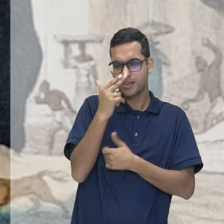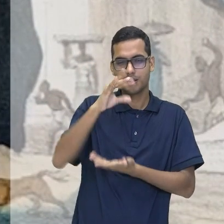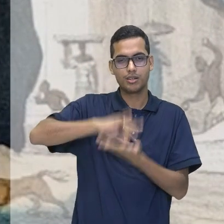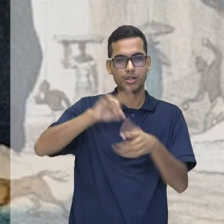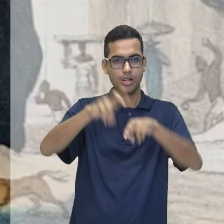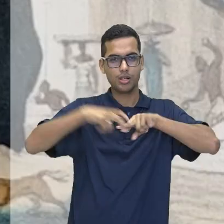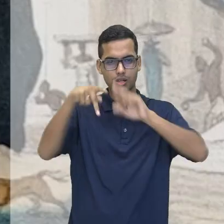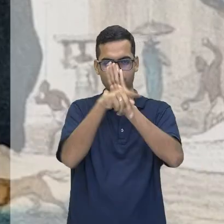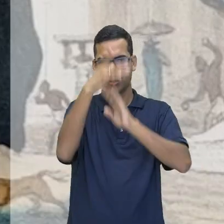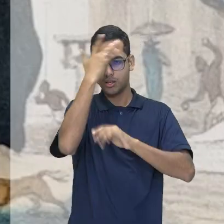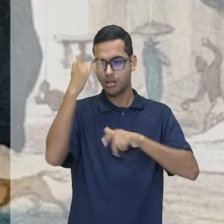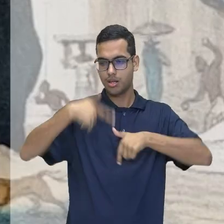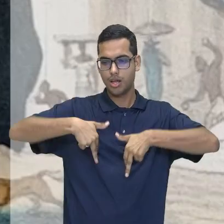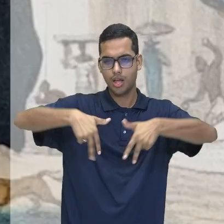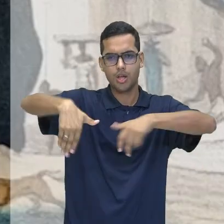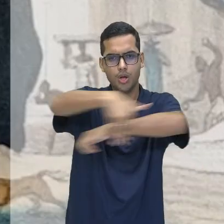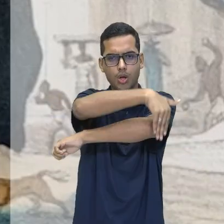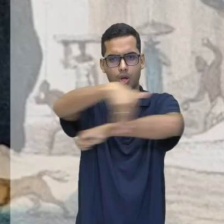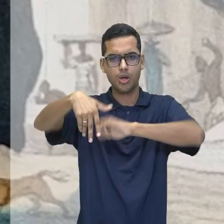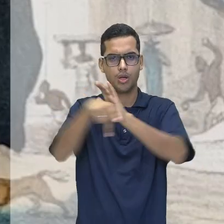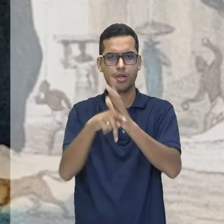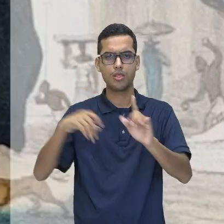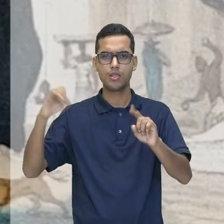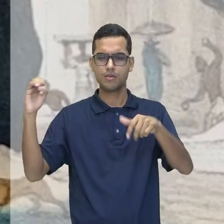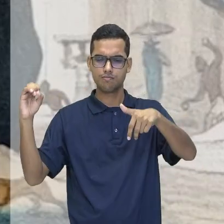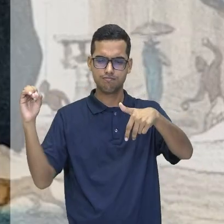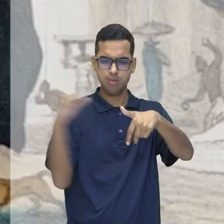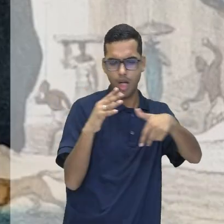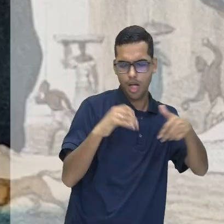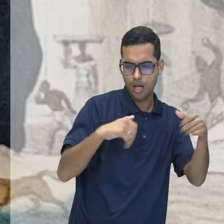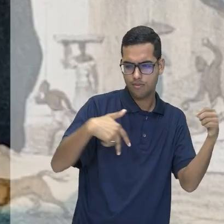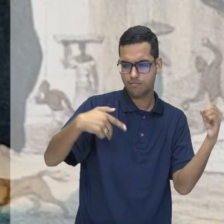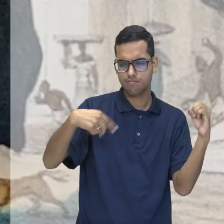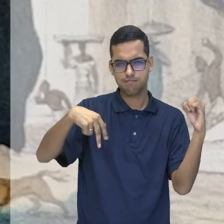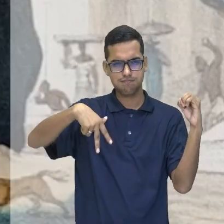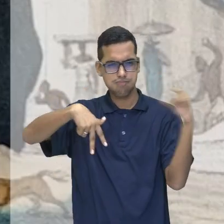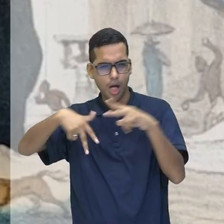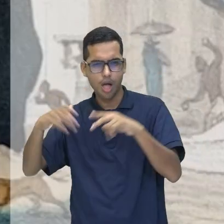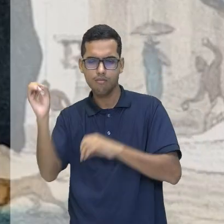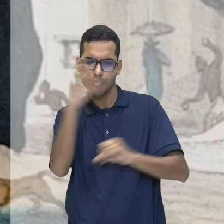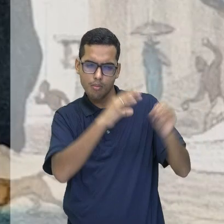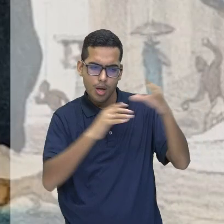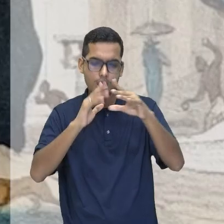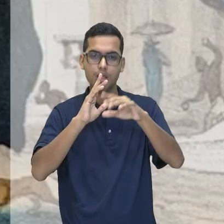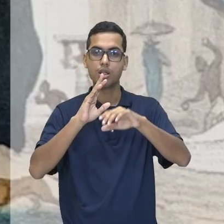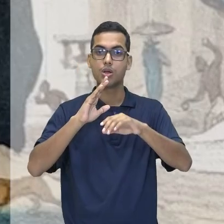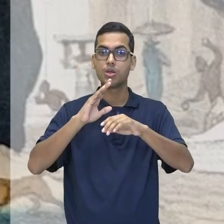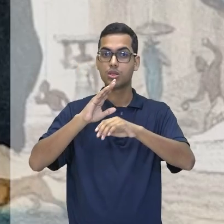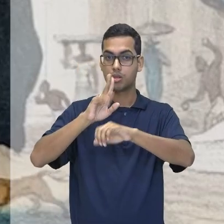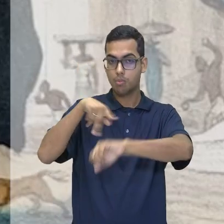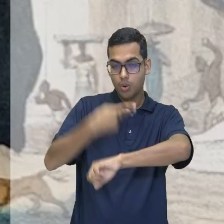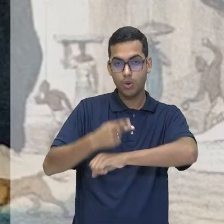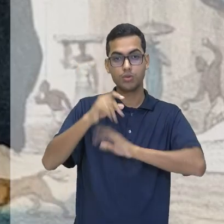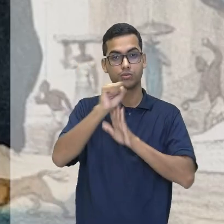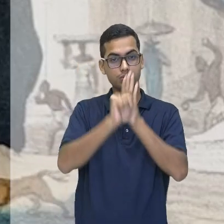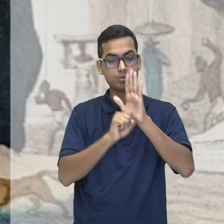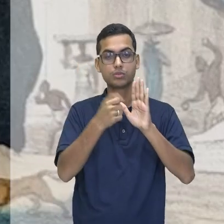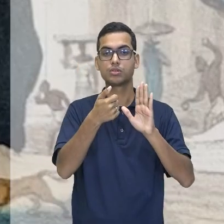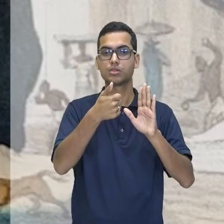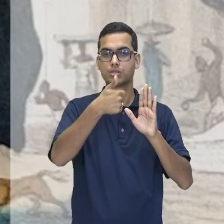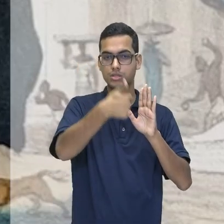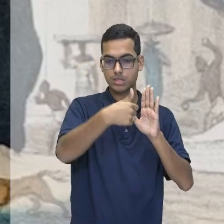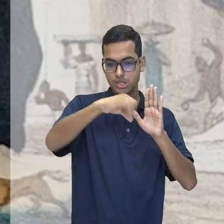estavam passando na rua, ele foi reprimido no século XIX, dando lugar